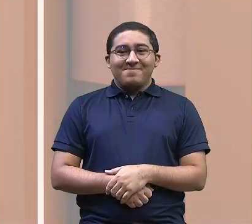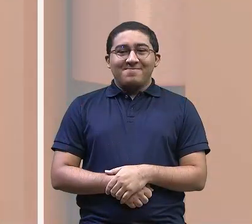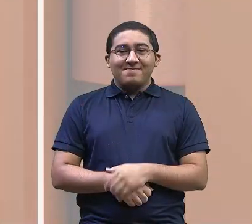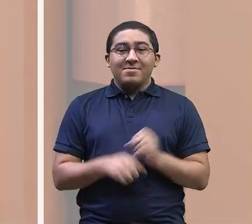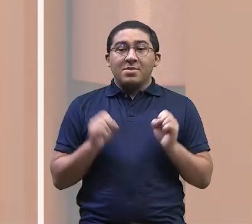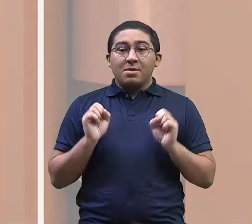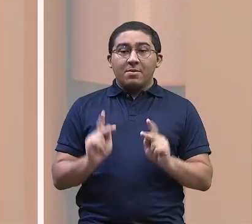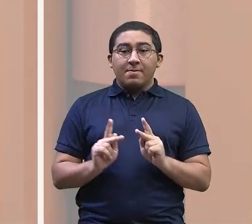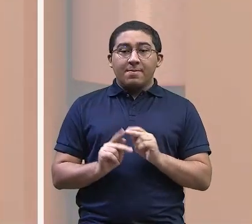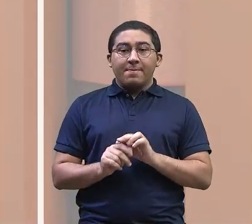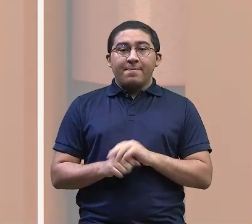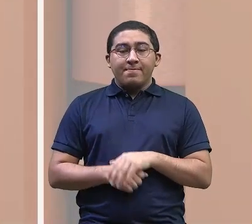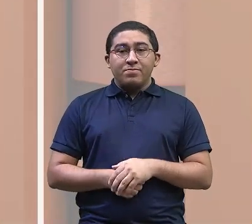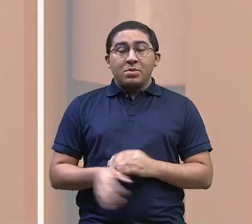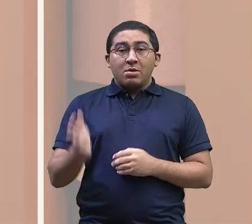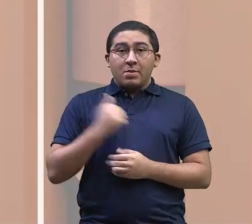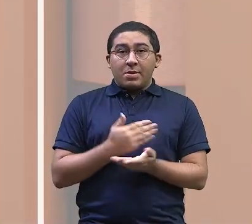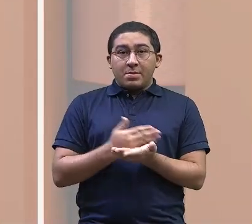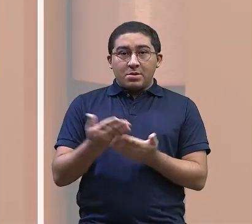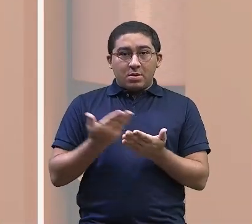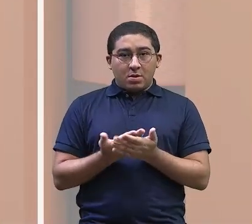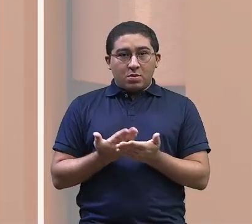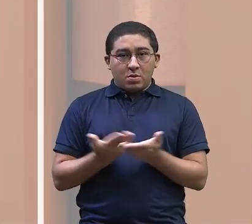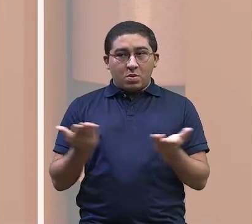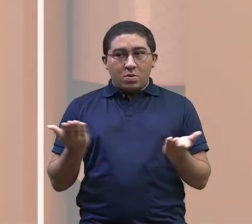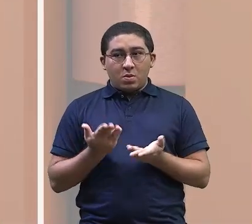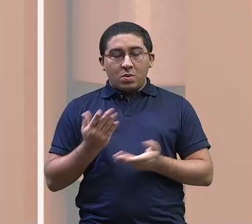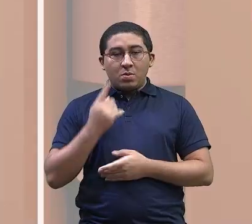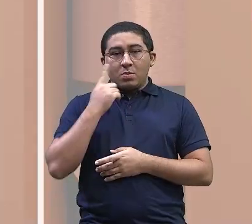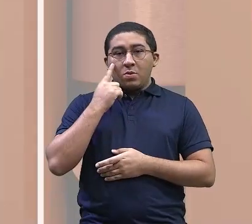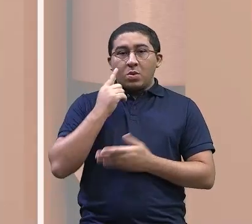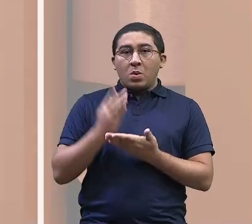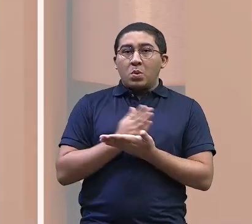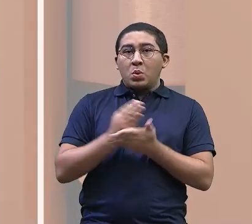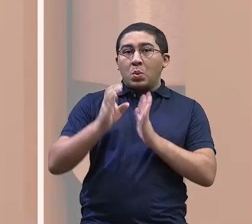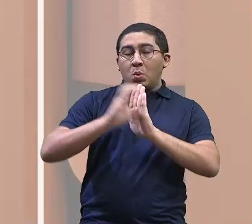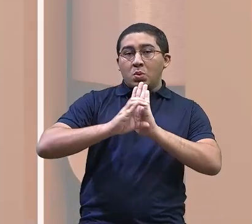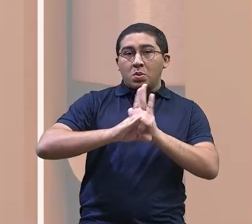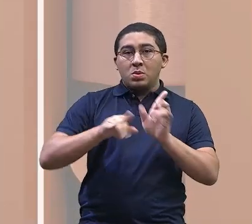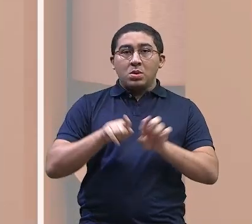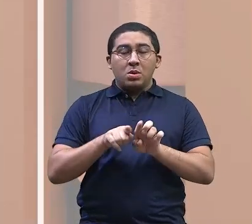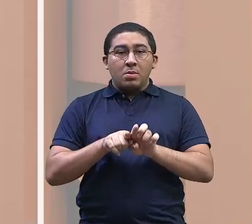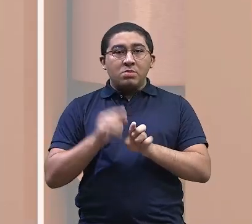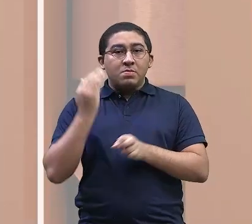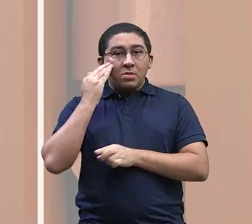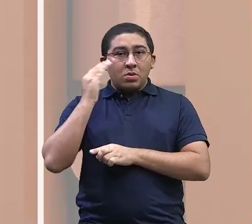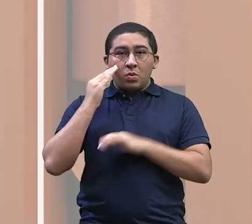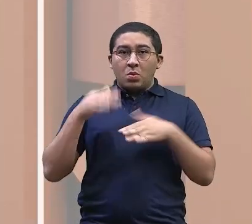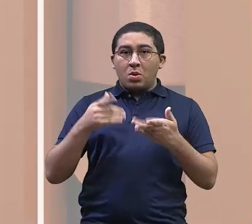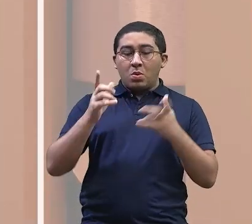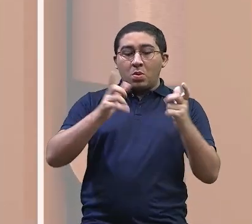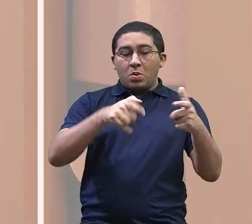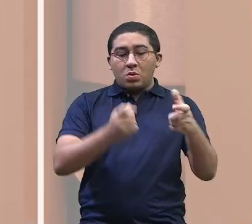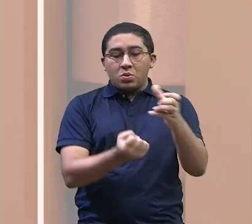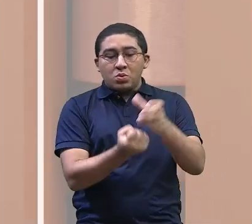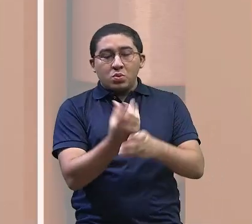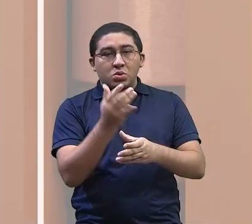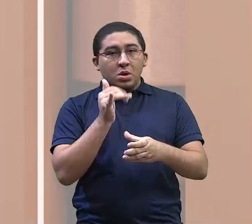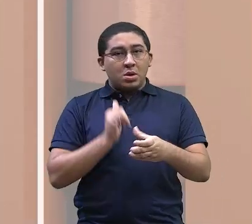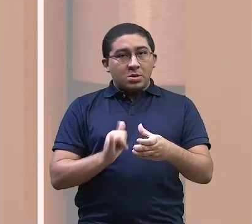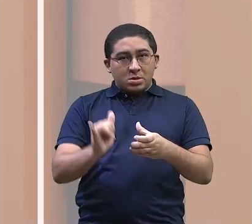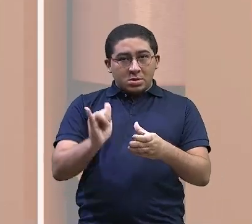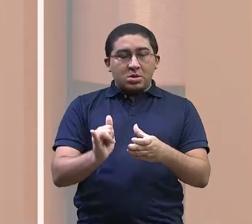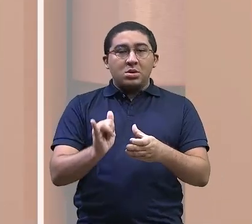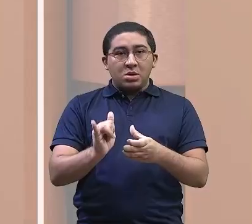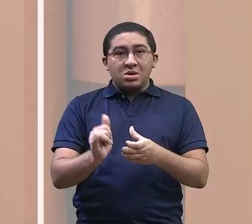Muito bem, então vamos iniciar a nossa aula, né, vendo aí alguns conceitos, conhecendo quais são essas fontes de energia